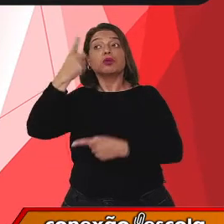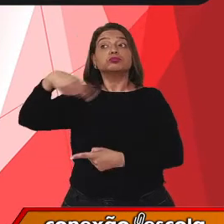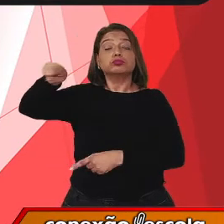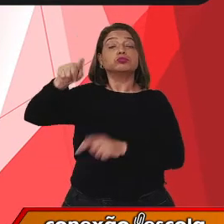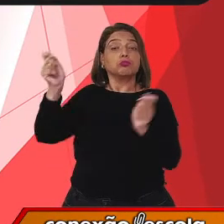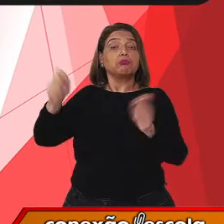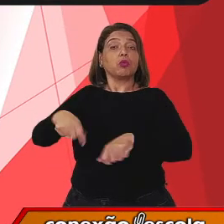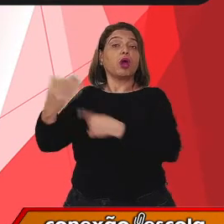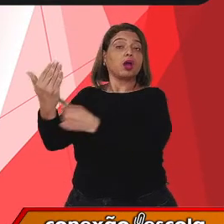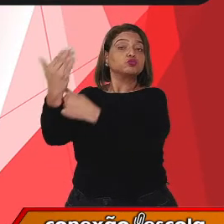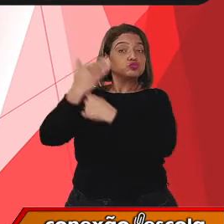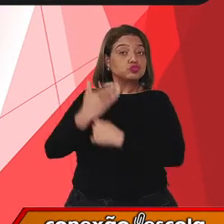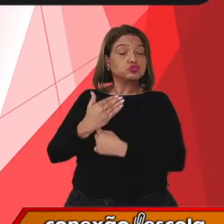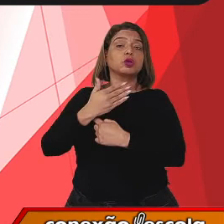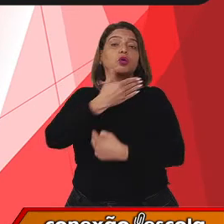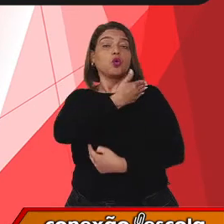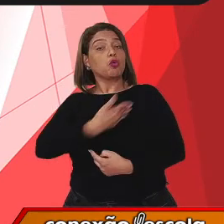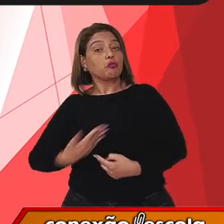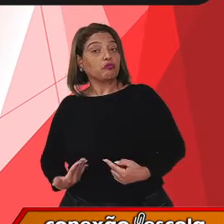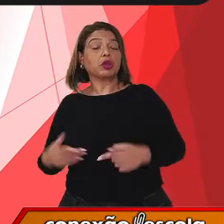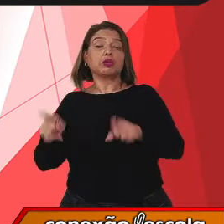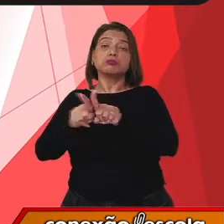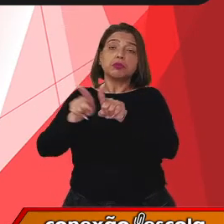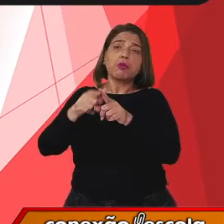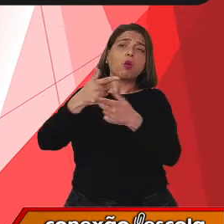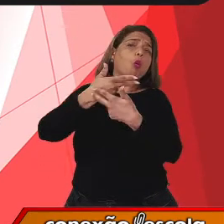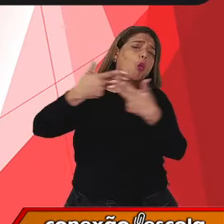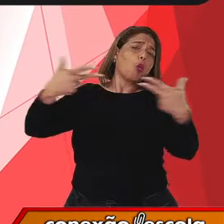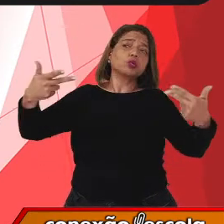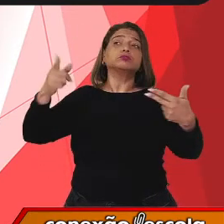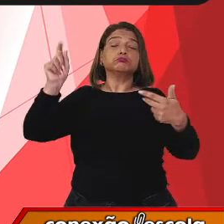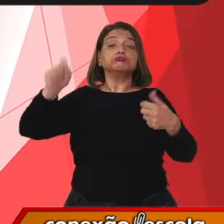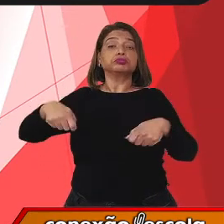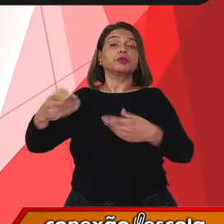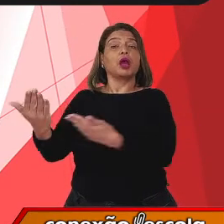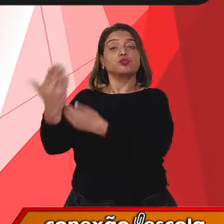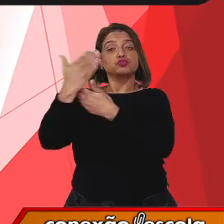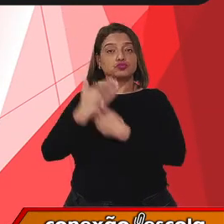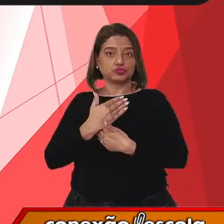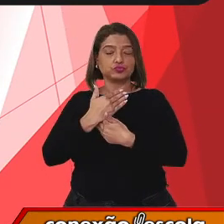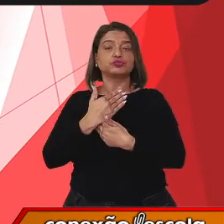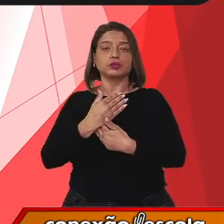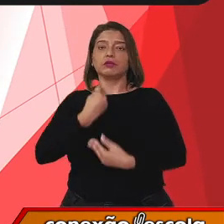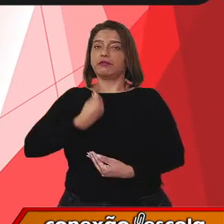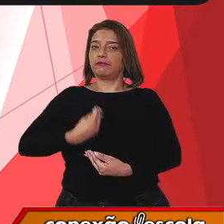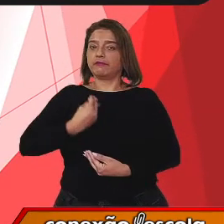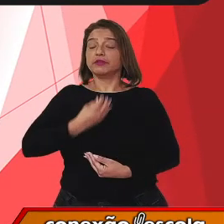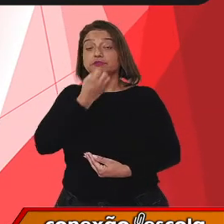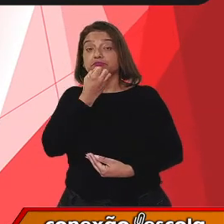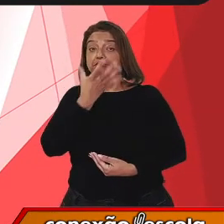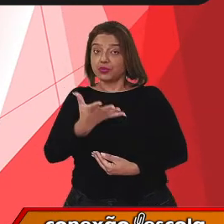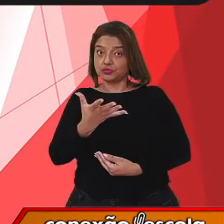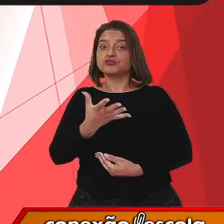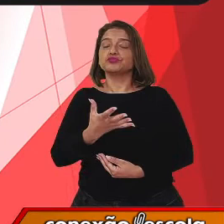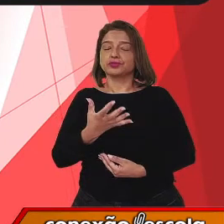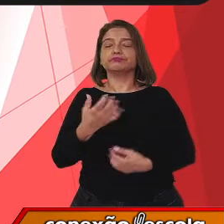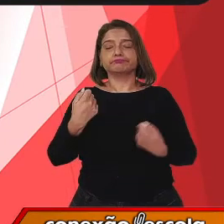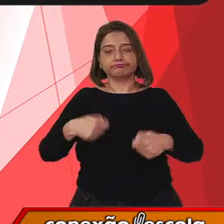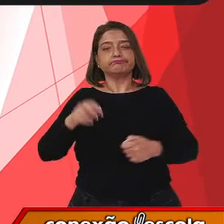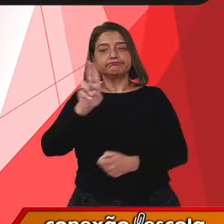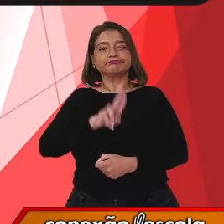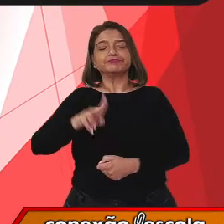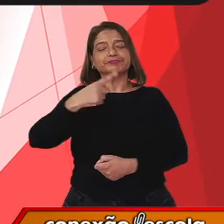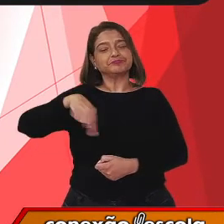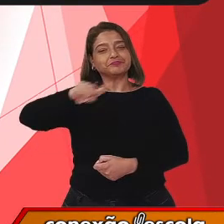né, a ajuda que o governo e outras agências também nos oferecem, tá? Então, a gente pode fazer